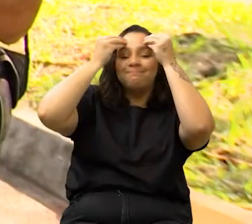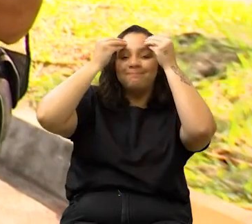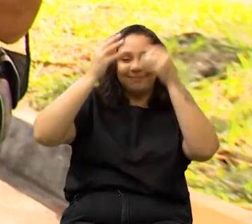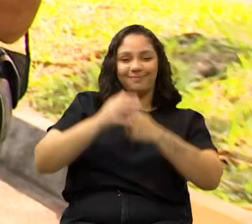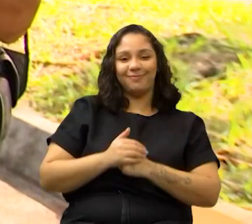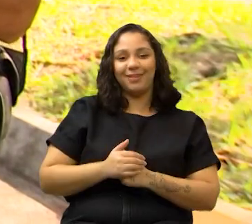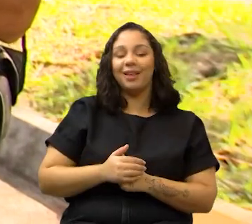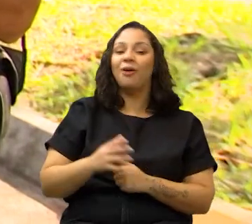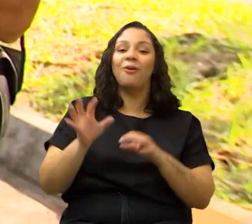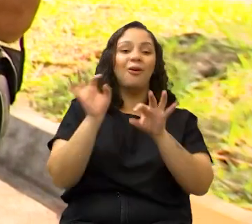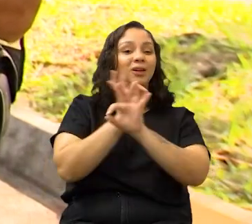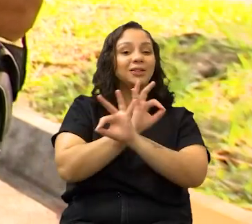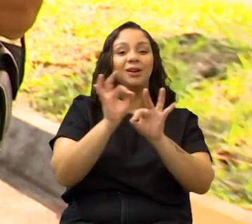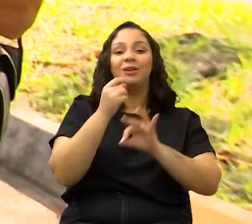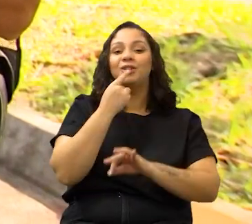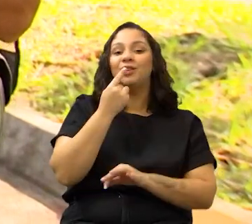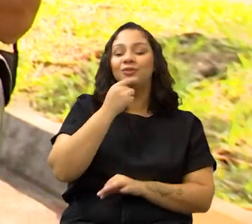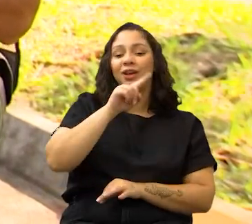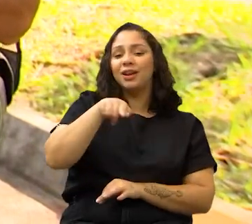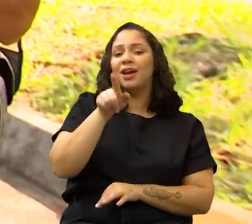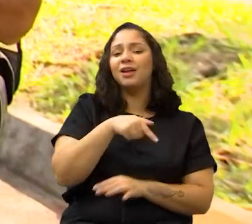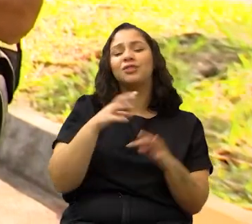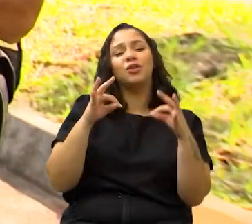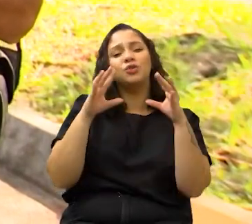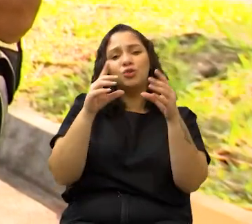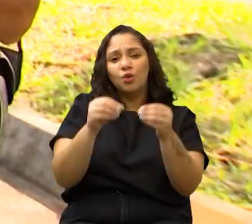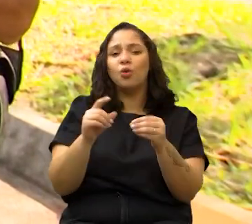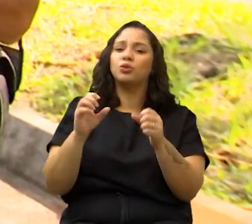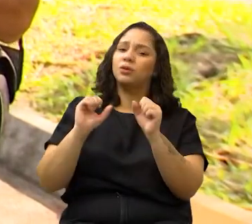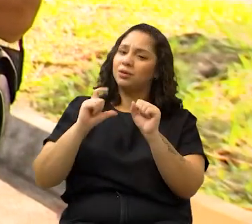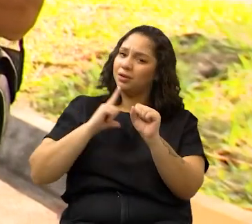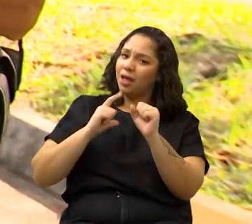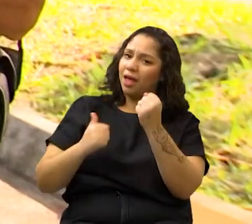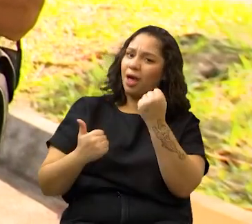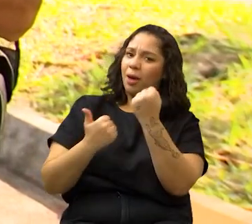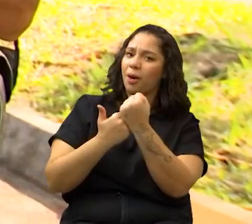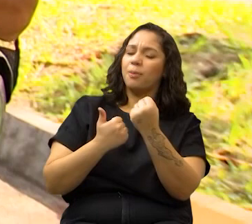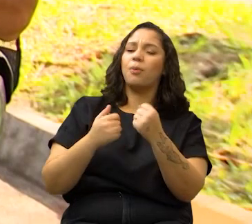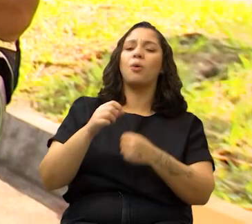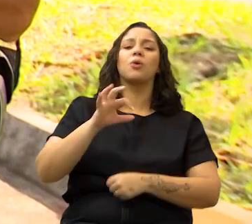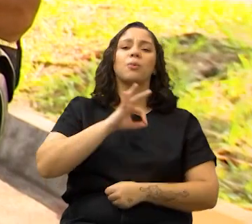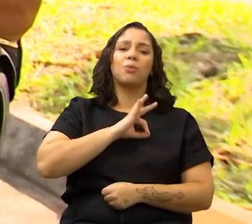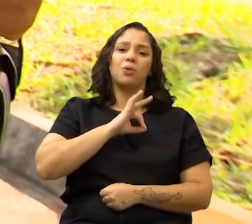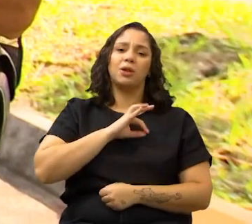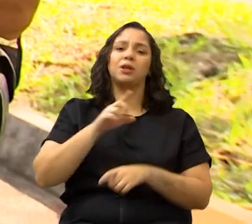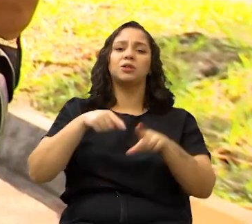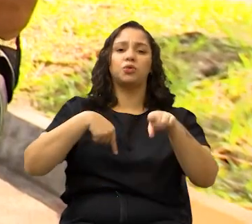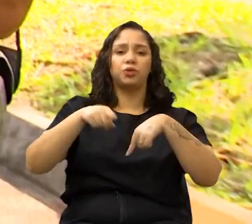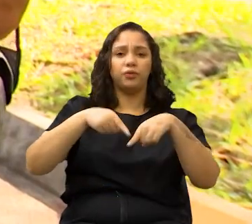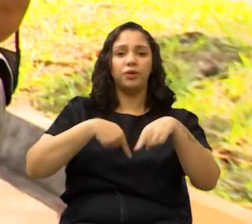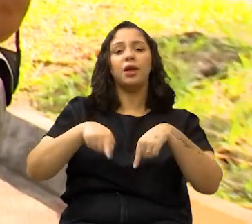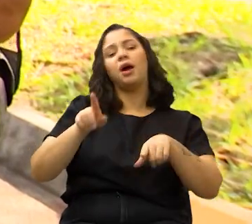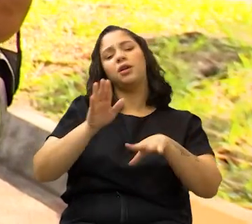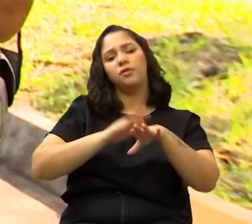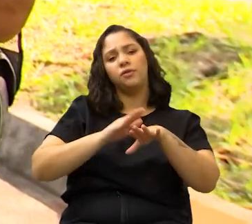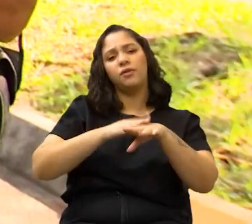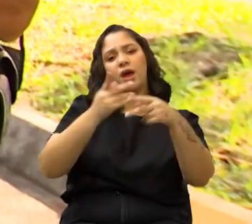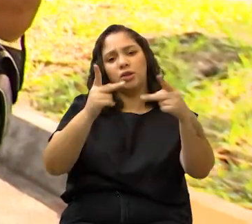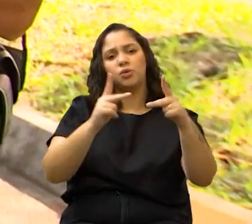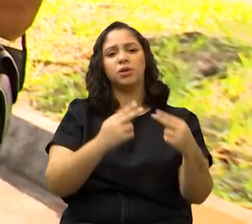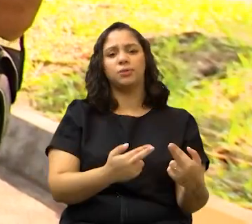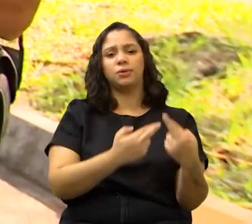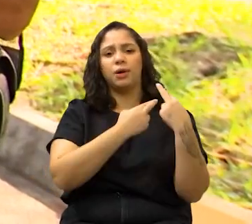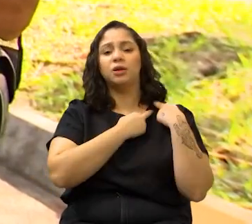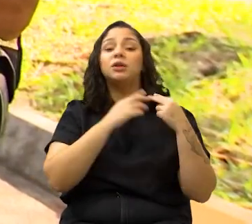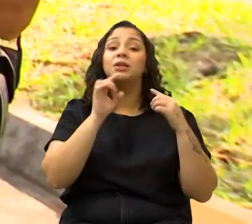já, é um excelente feriado a todos. Contem com o apoio do policiamento rodoviário, da concessionária, do DR, e faça a sua parte. A gente só pede